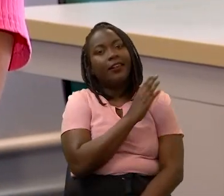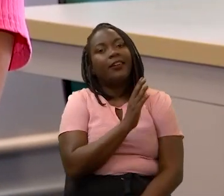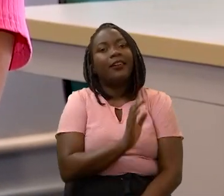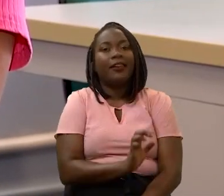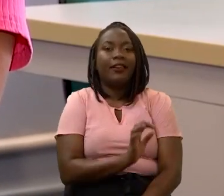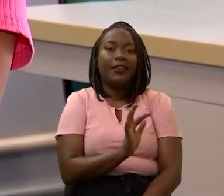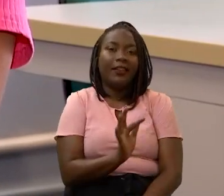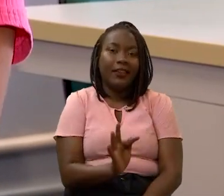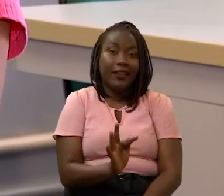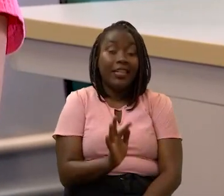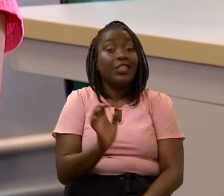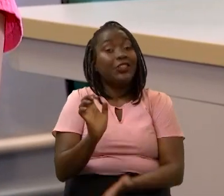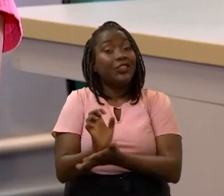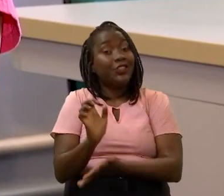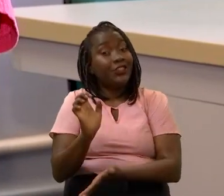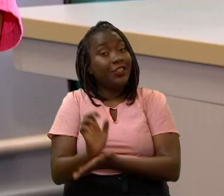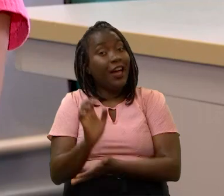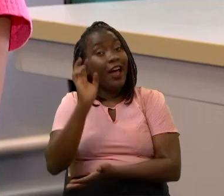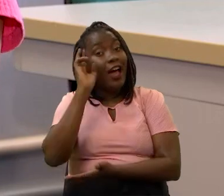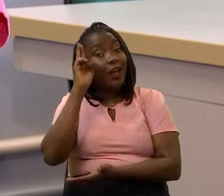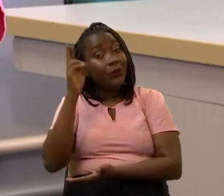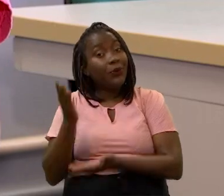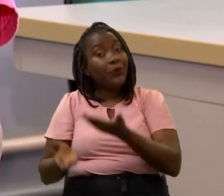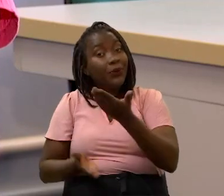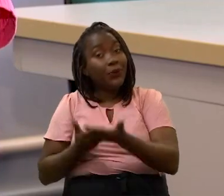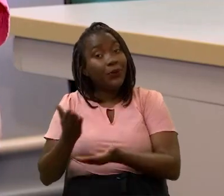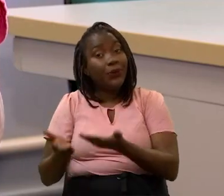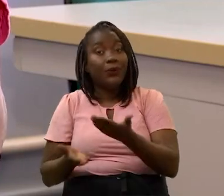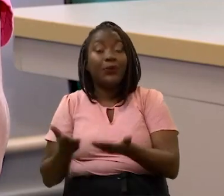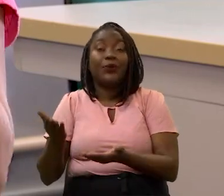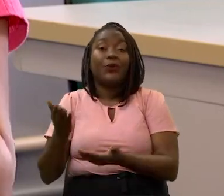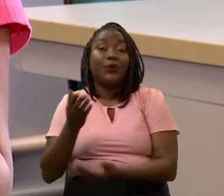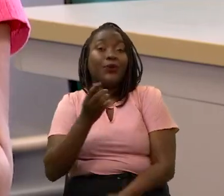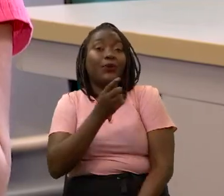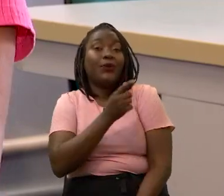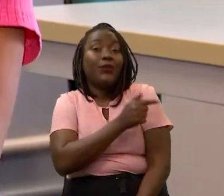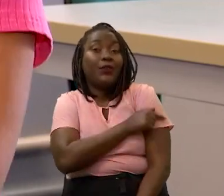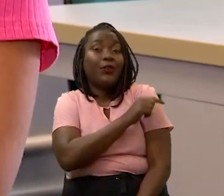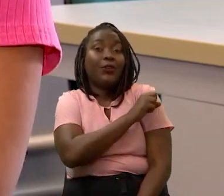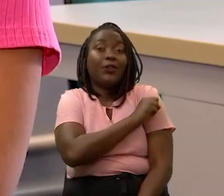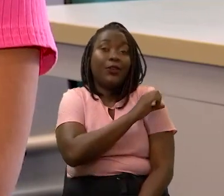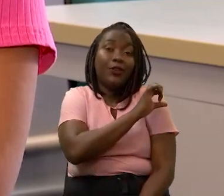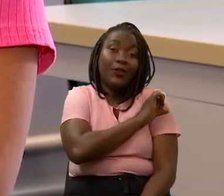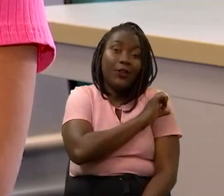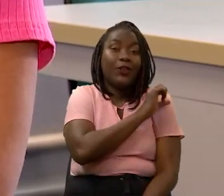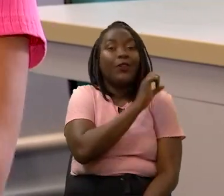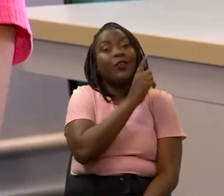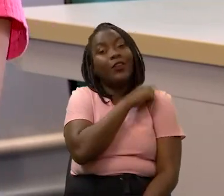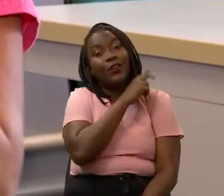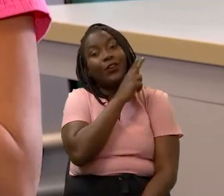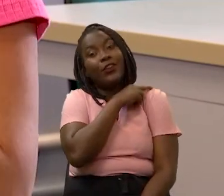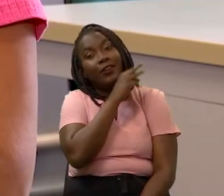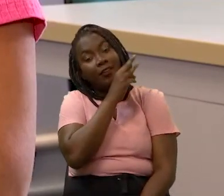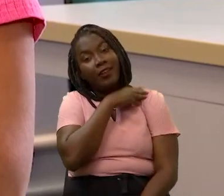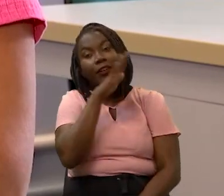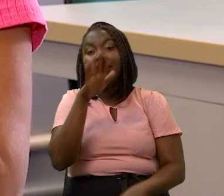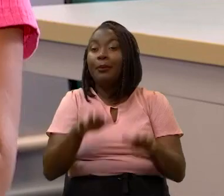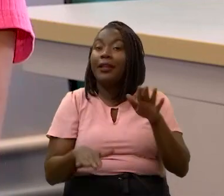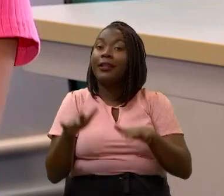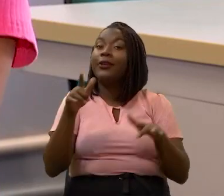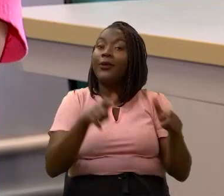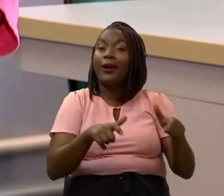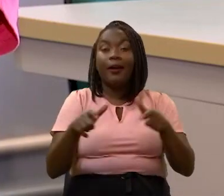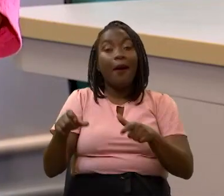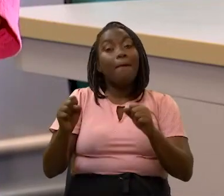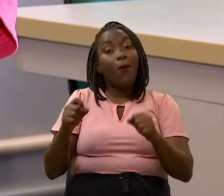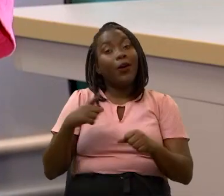ensino fundamental, ao Estado cuidar dos anos finais e ensino médio. A depender da